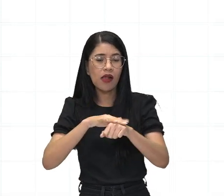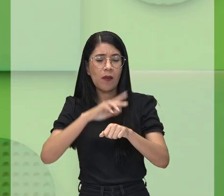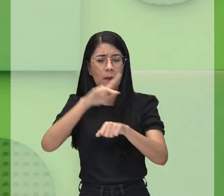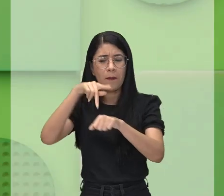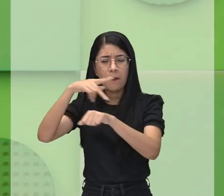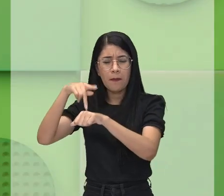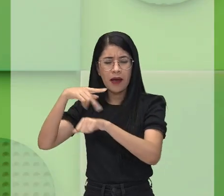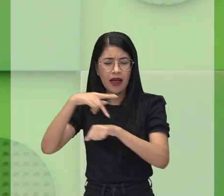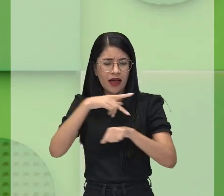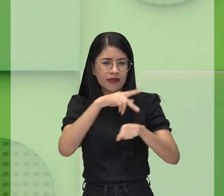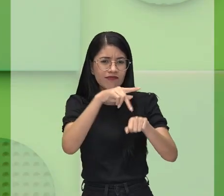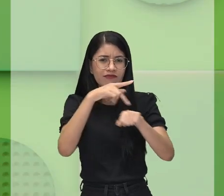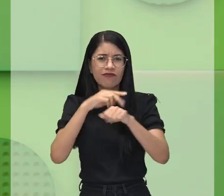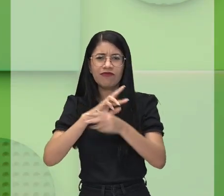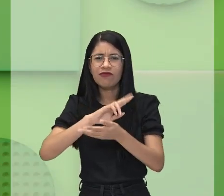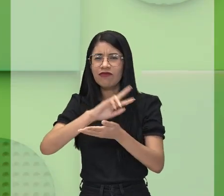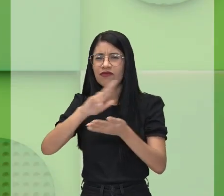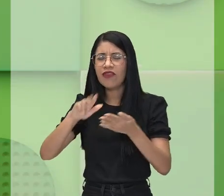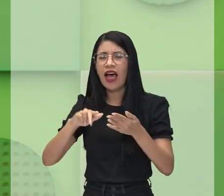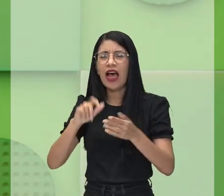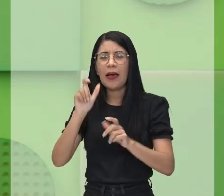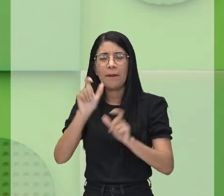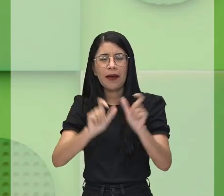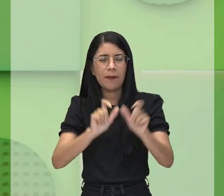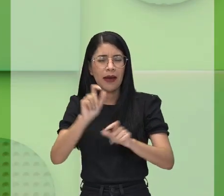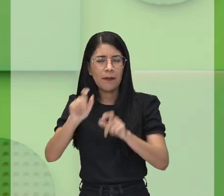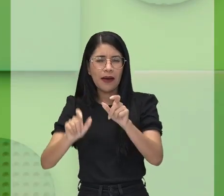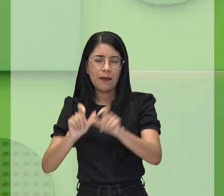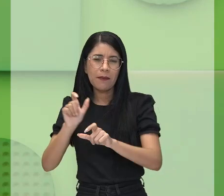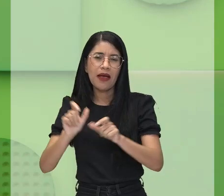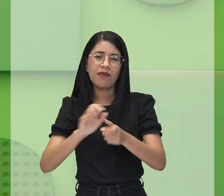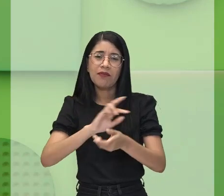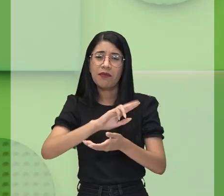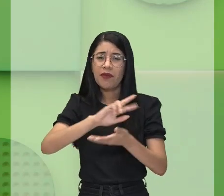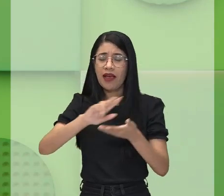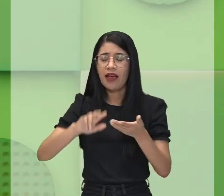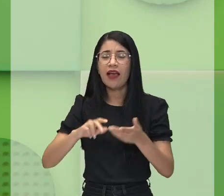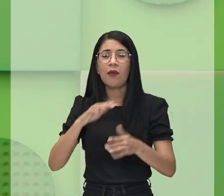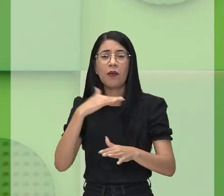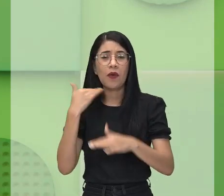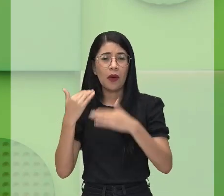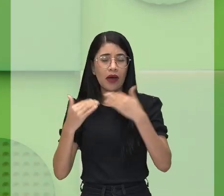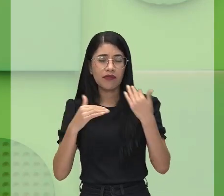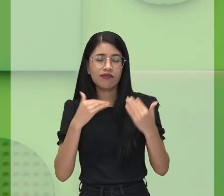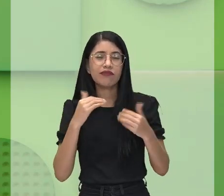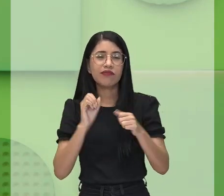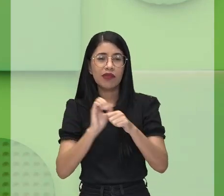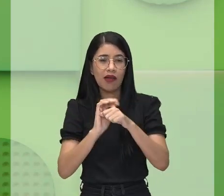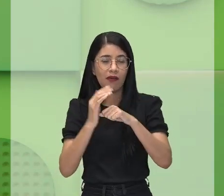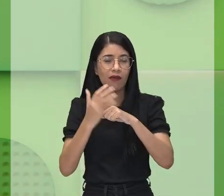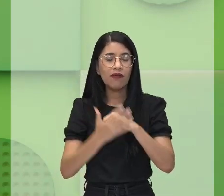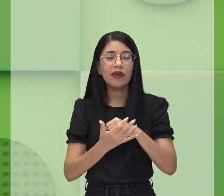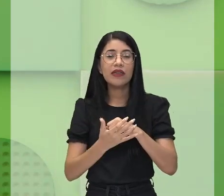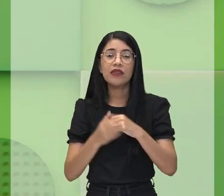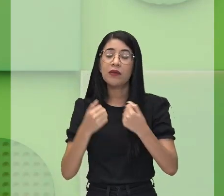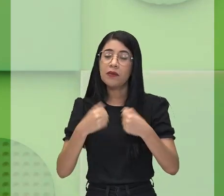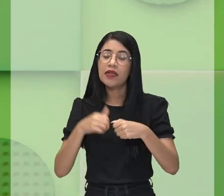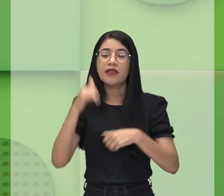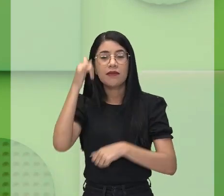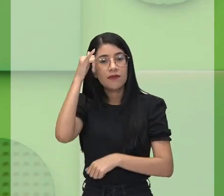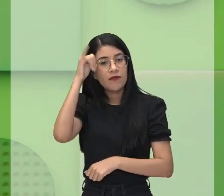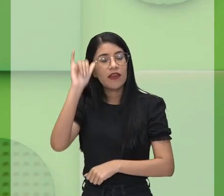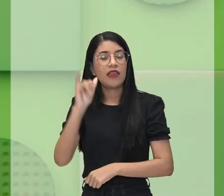de pessoas foram vítimas da Covid-19, né? Então, vamos nos prevenir